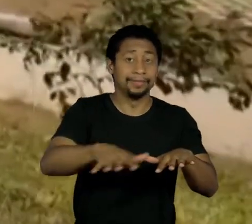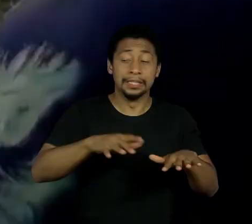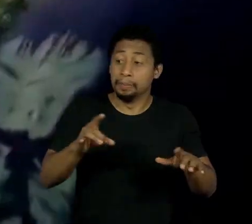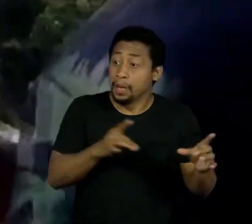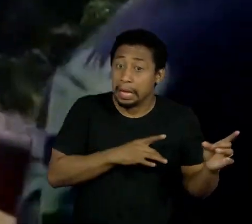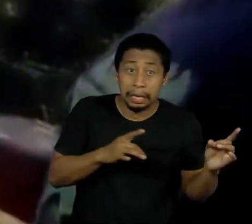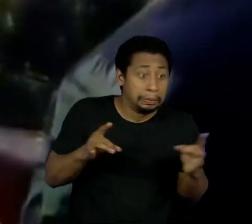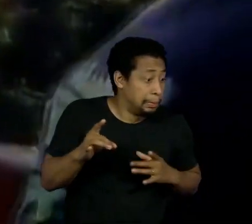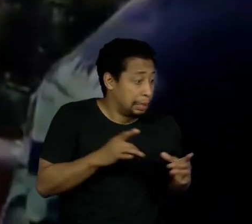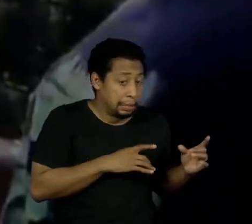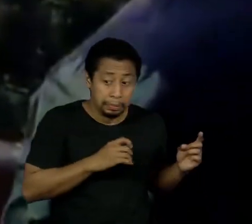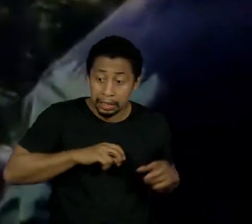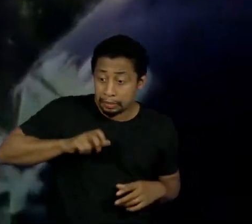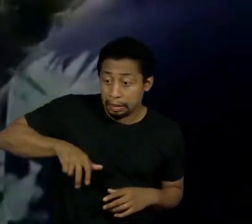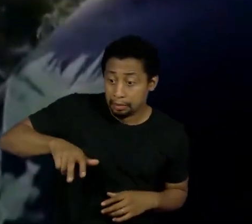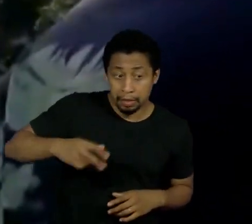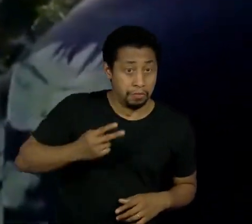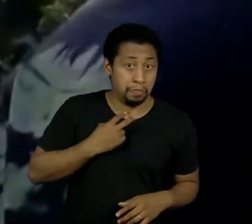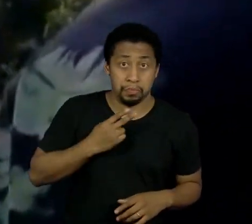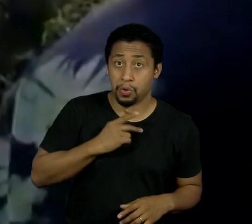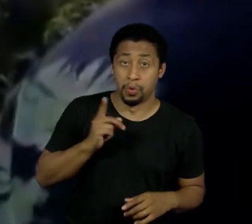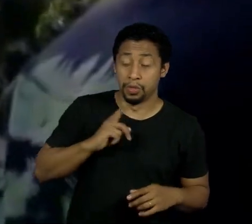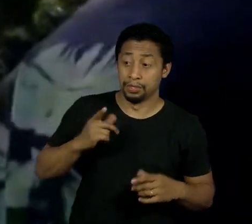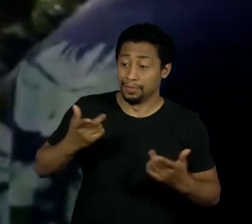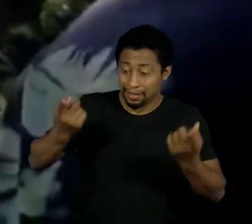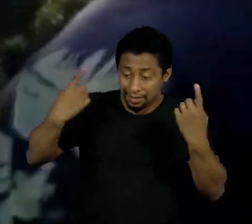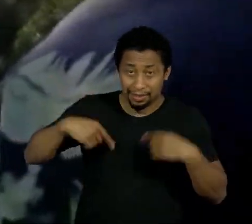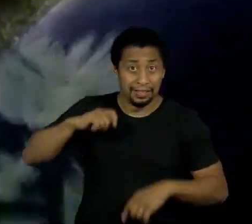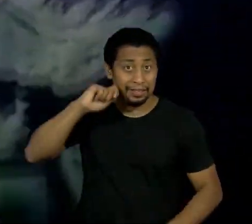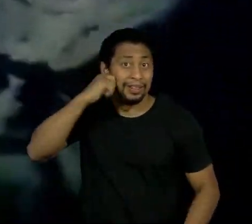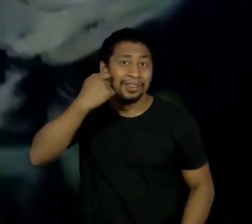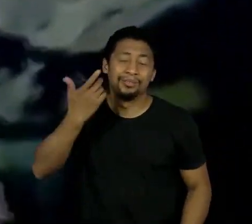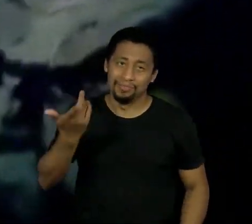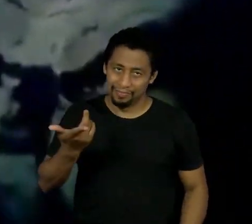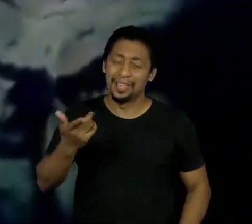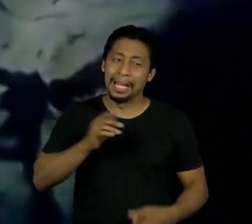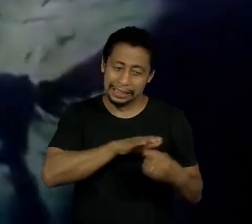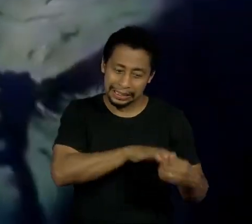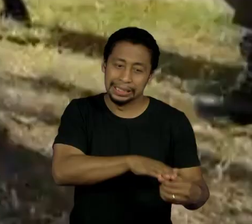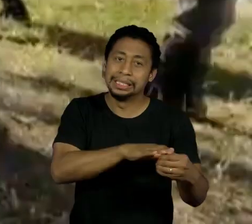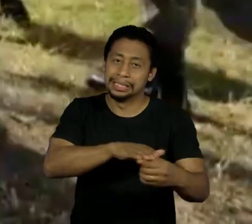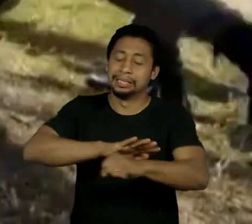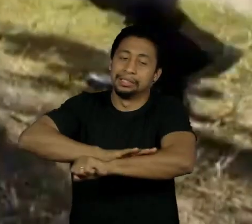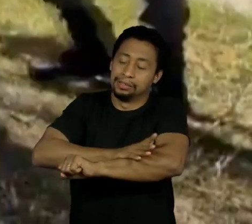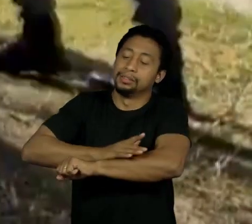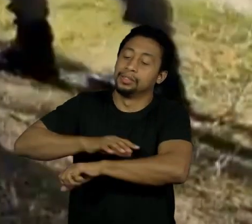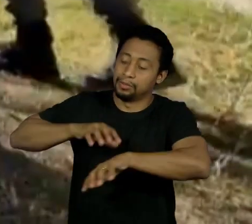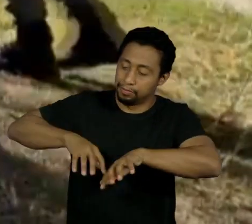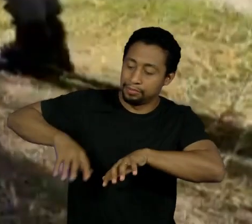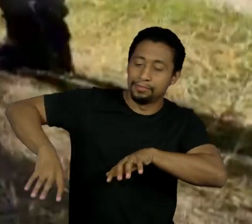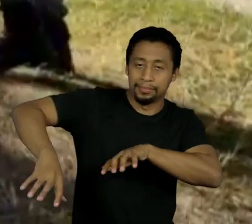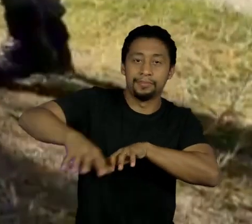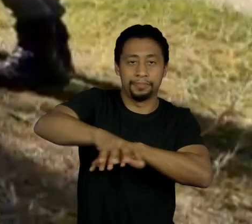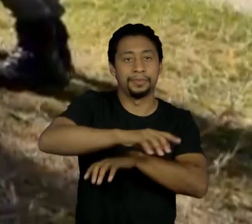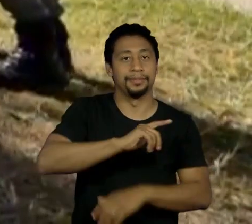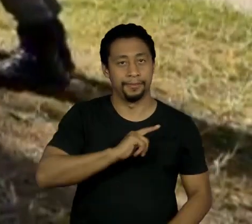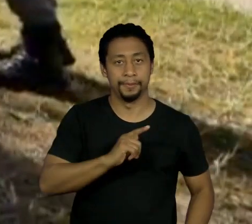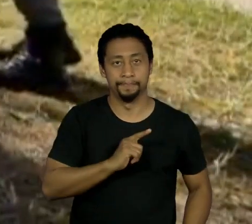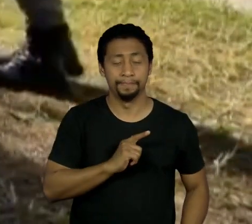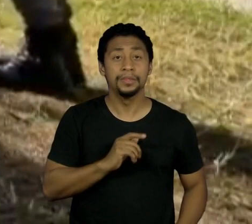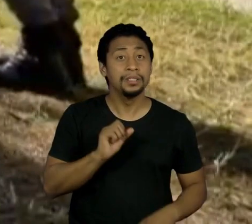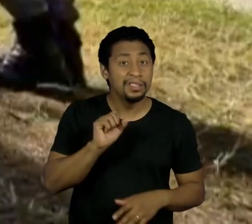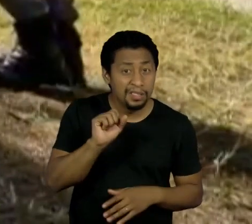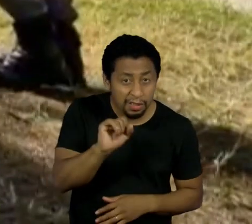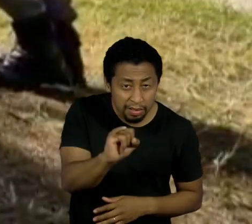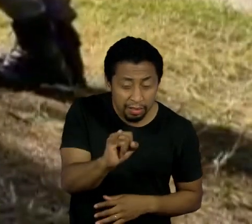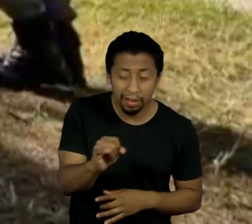viver, de andar nas ruas, a gente está falando sobre perfilamento racial, a gente está falando sobre racismo estrutural. Se a gente não fala dessa questão, a